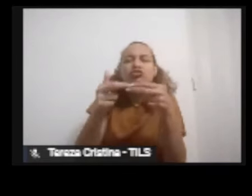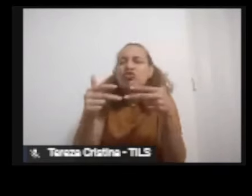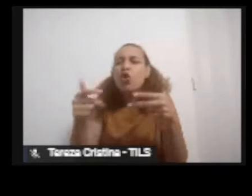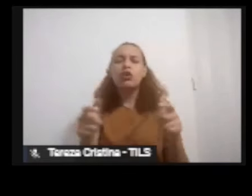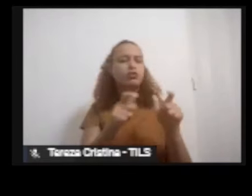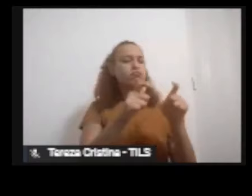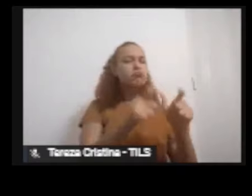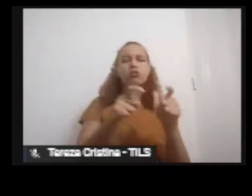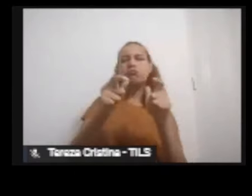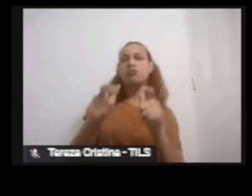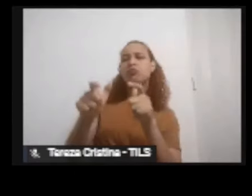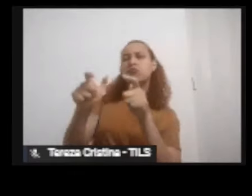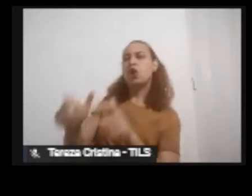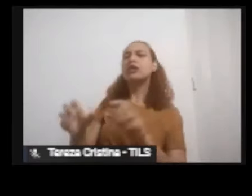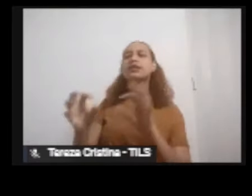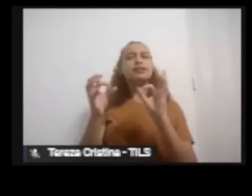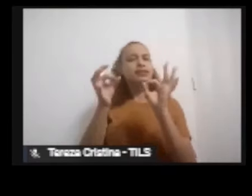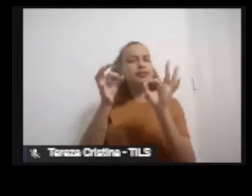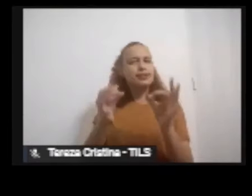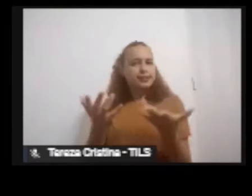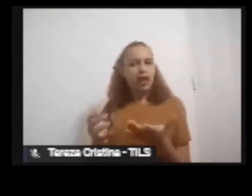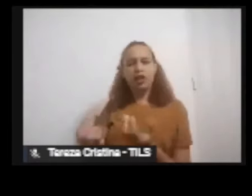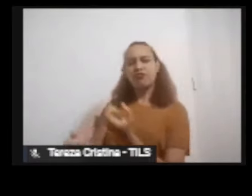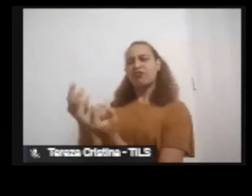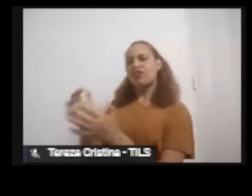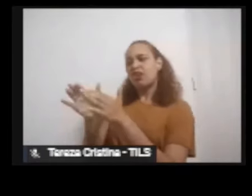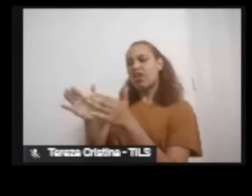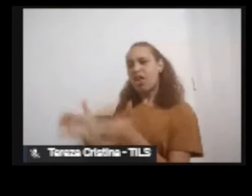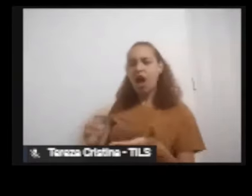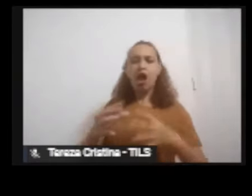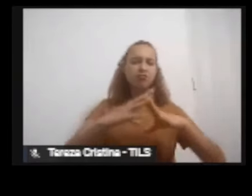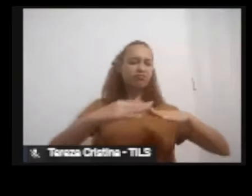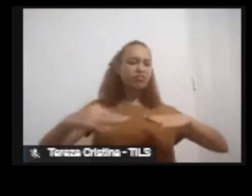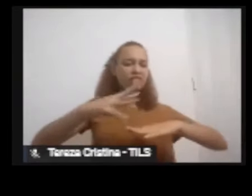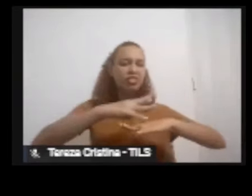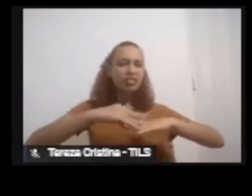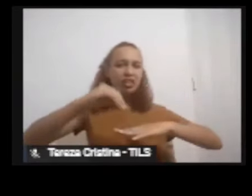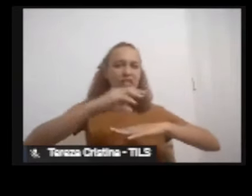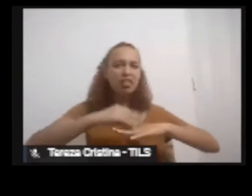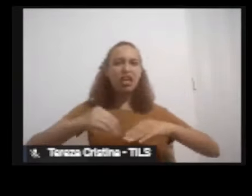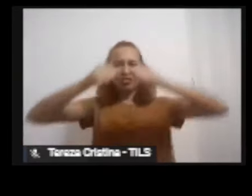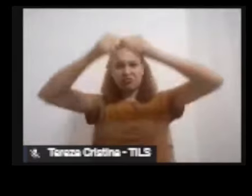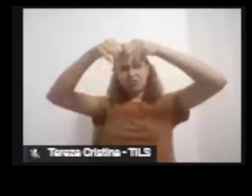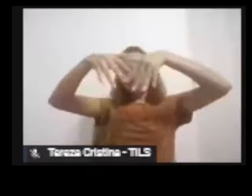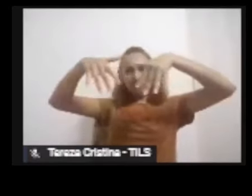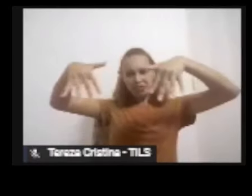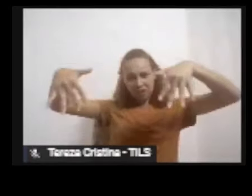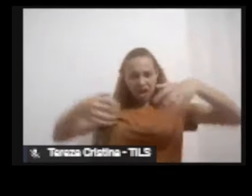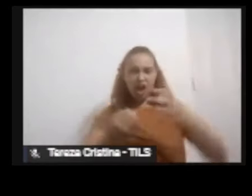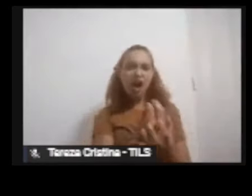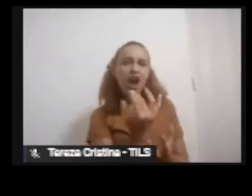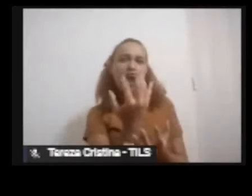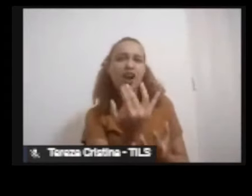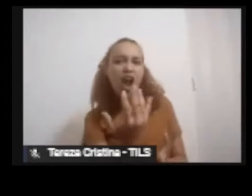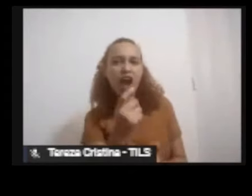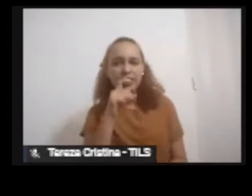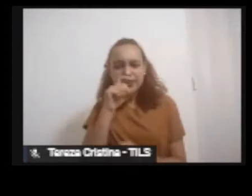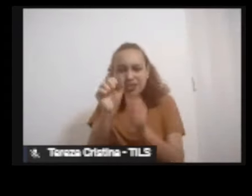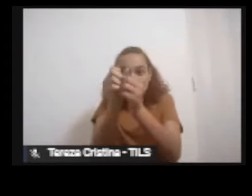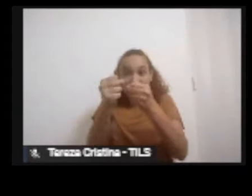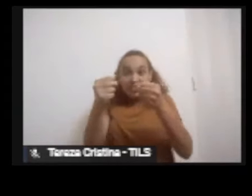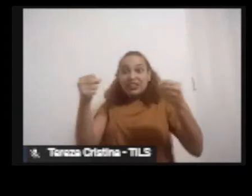então. Fogão, tapete, cadeira, cortina, cobertor, chaleira, vassoura, rodo, geladeira,